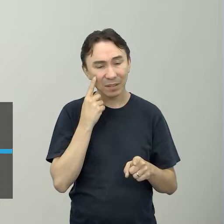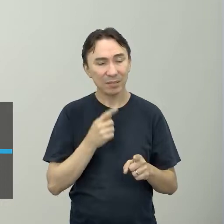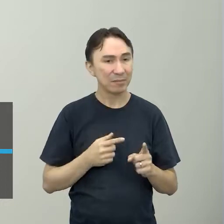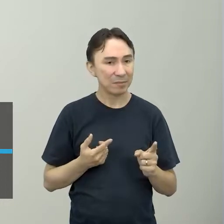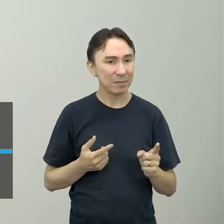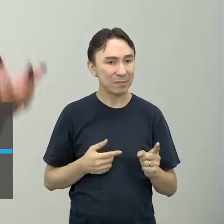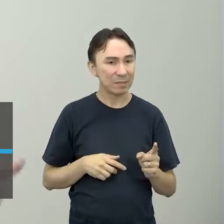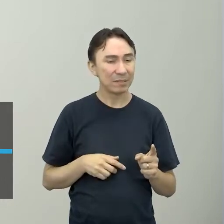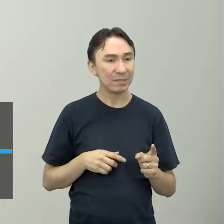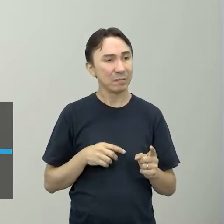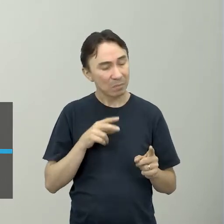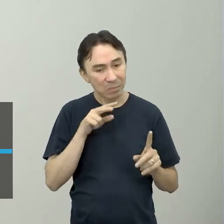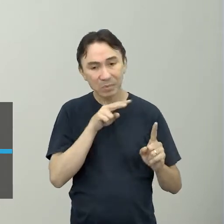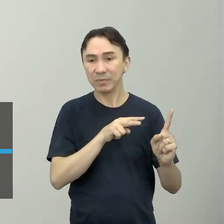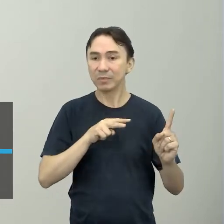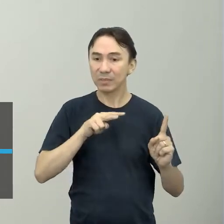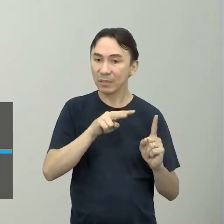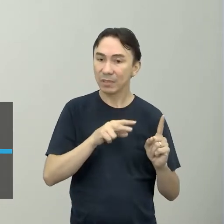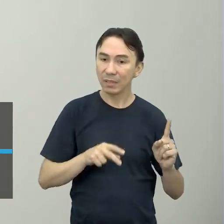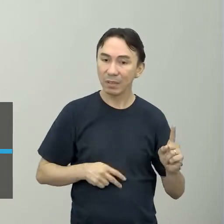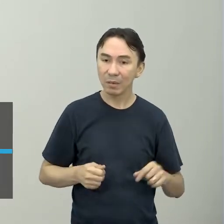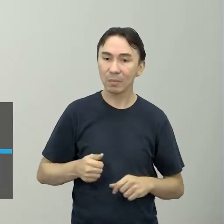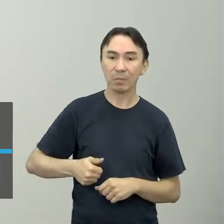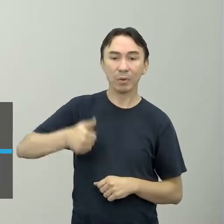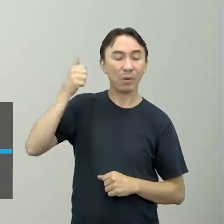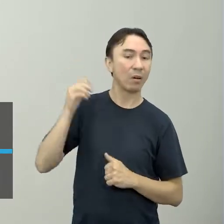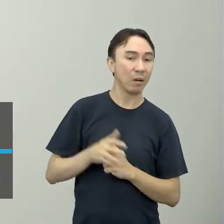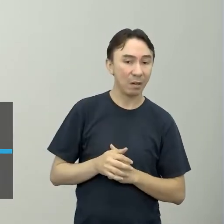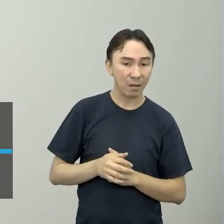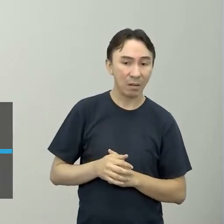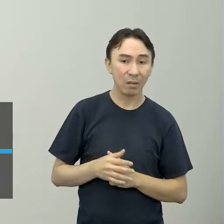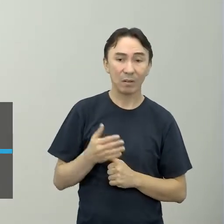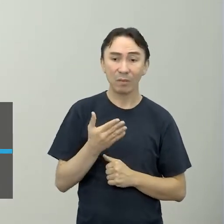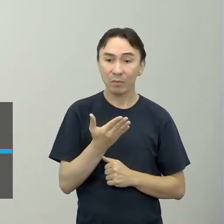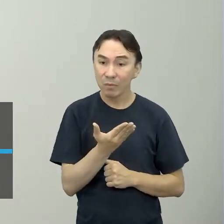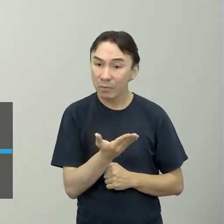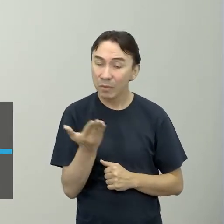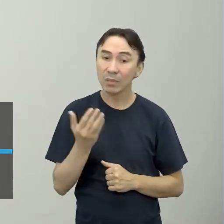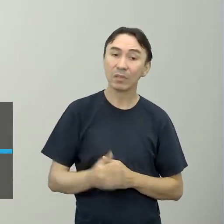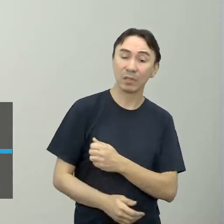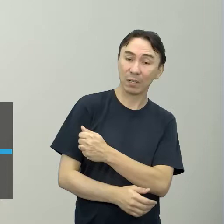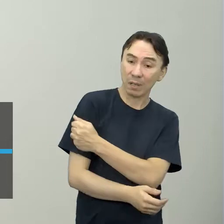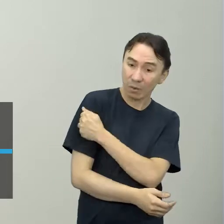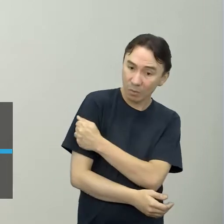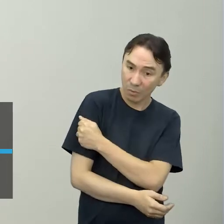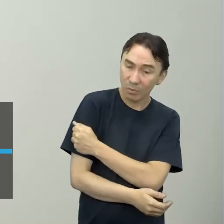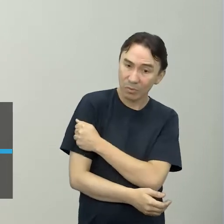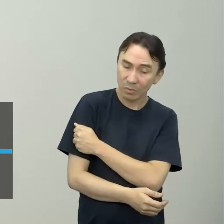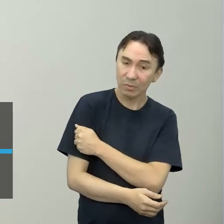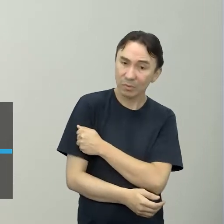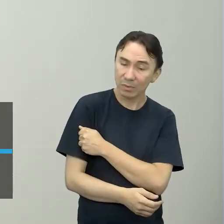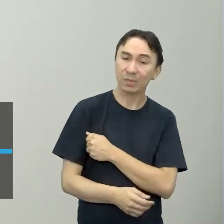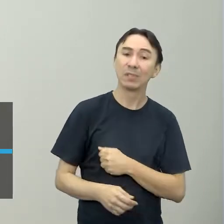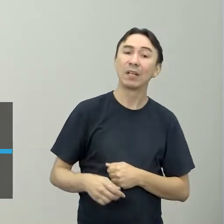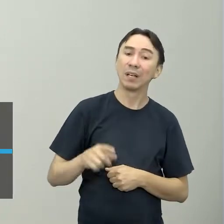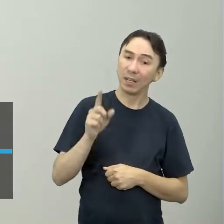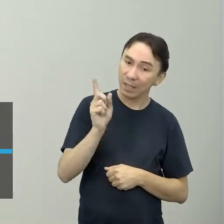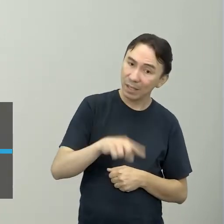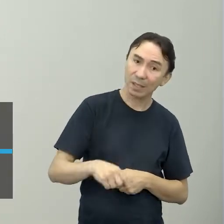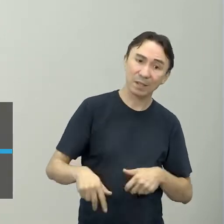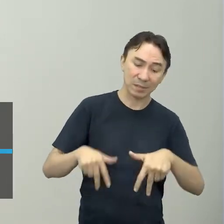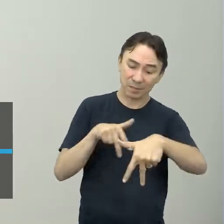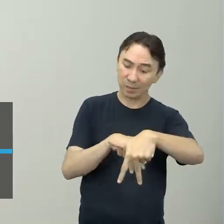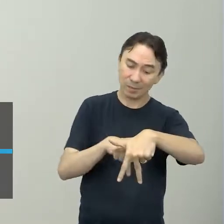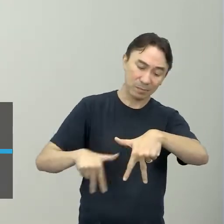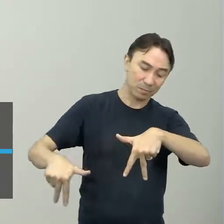Trabalhando com aquilo que está ao seu redor, né? Na verdade, você, aluno, vai ser muito protagonista. A palavra é protagonismo, se eu conseguir